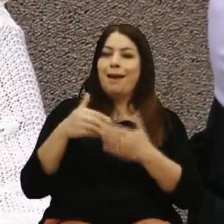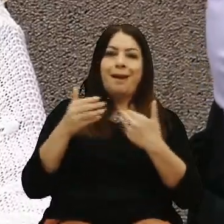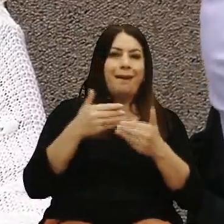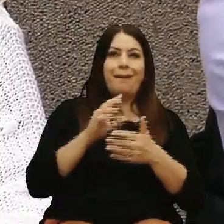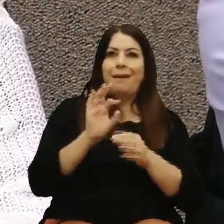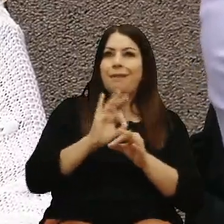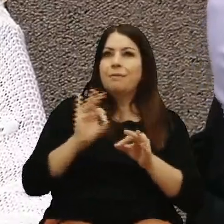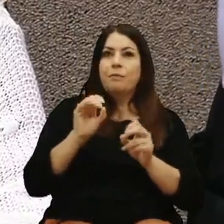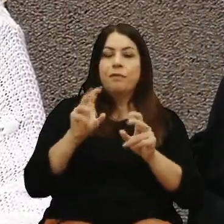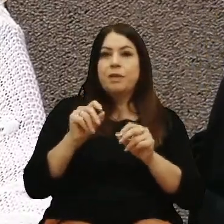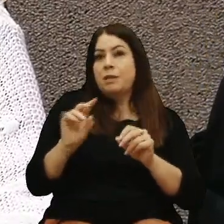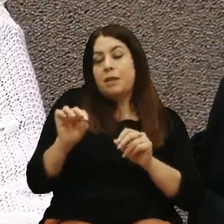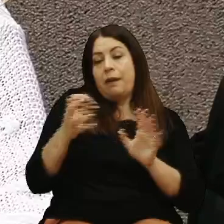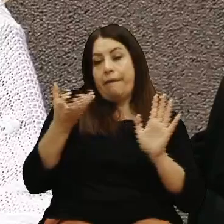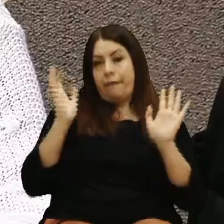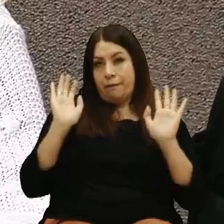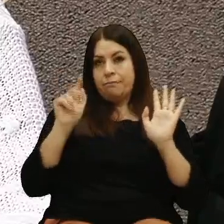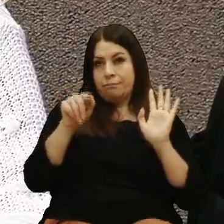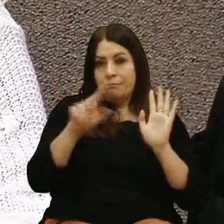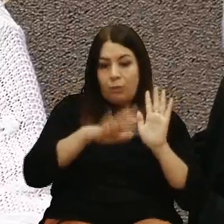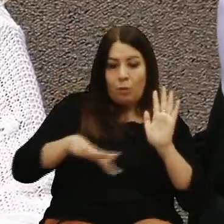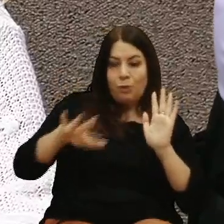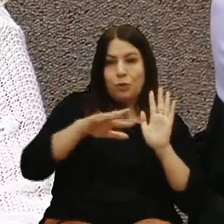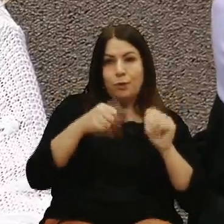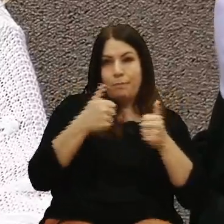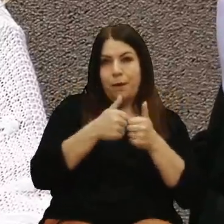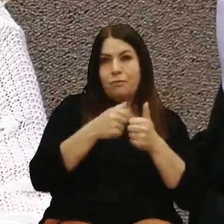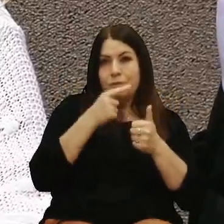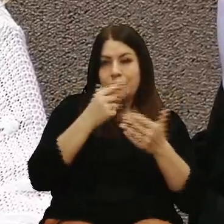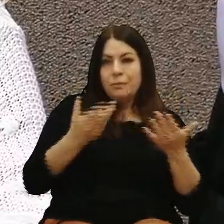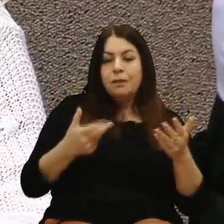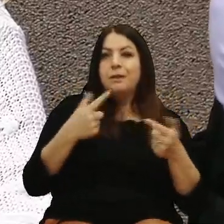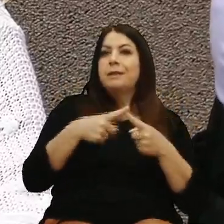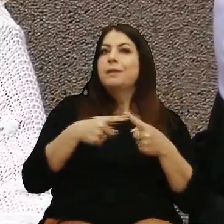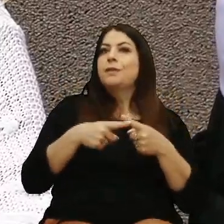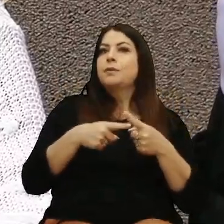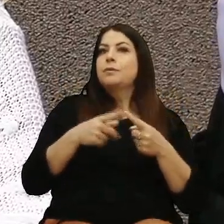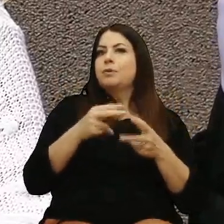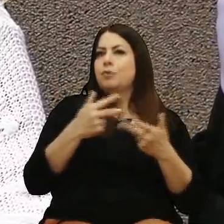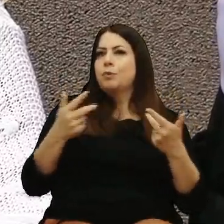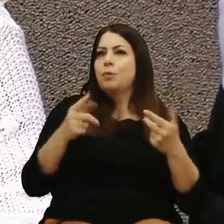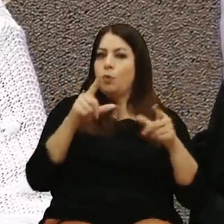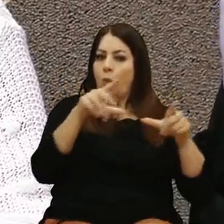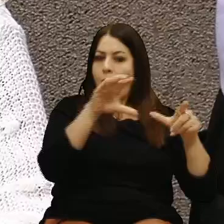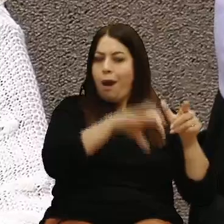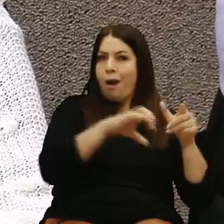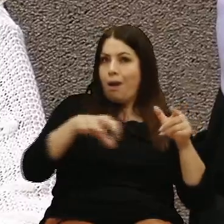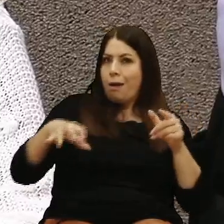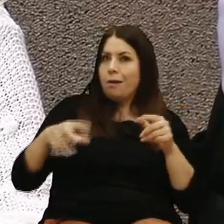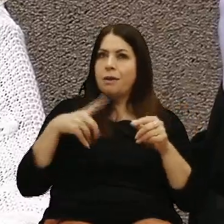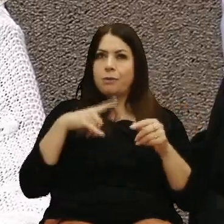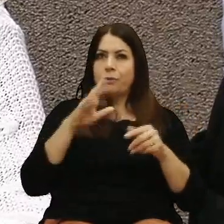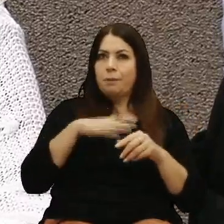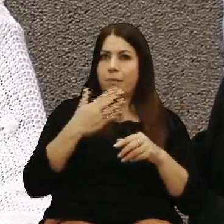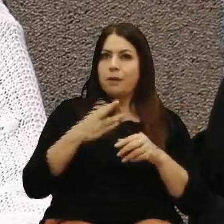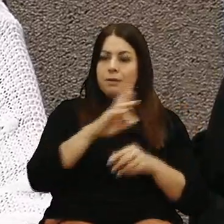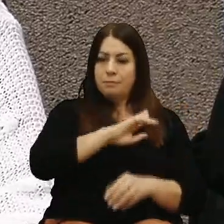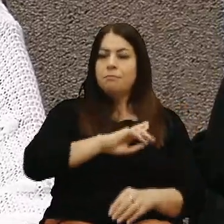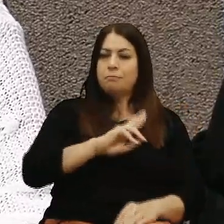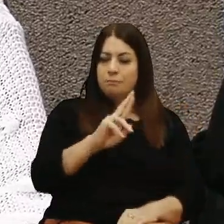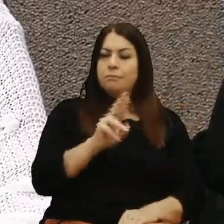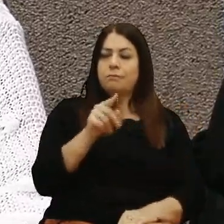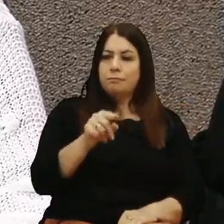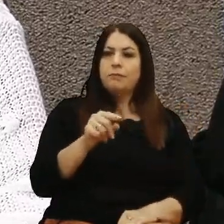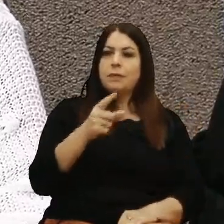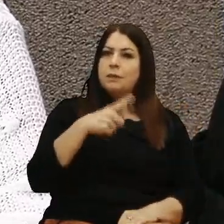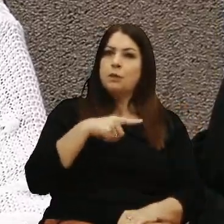pode vender porque ninguém quer, né? Isso... Tem vários casos em outras áreas onde eu tenho mais representatividade